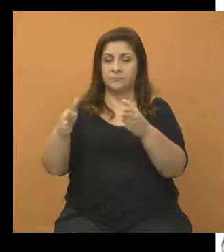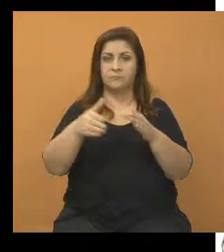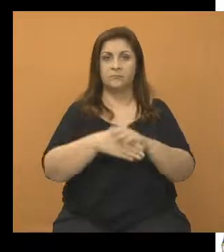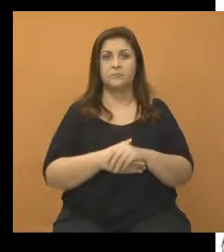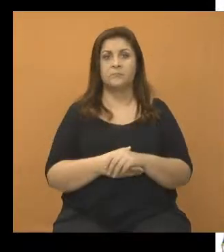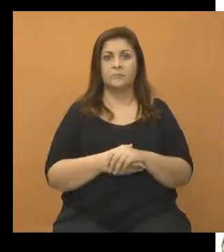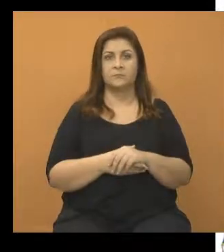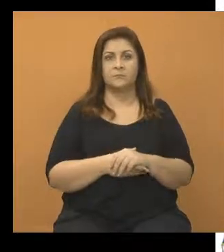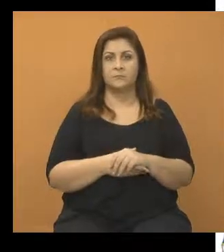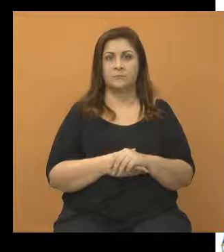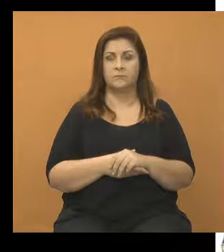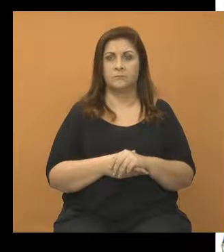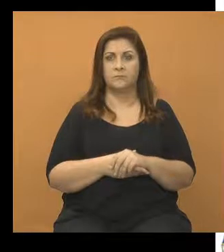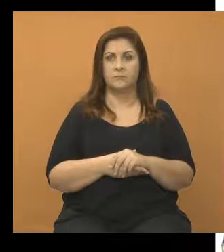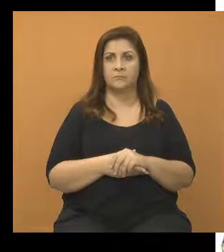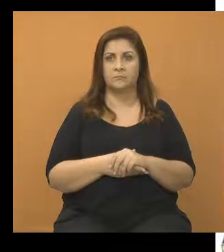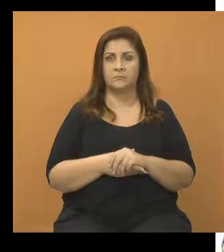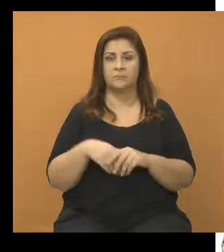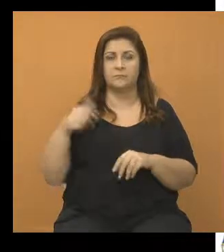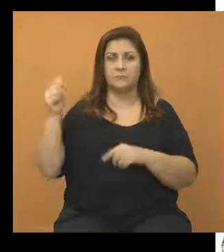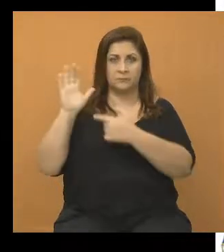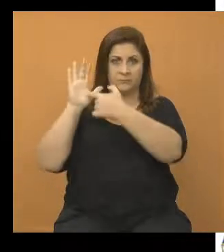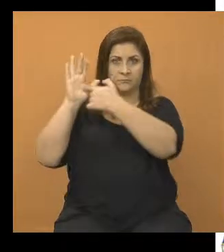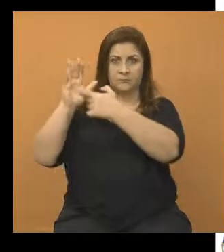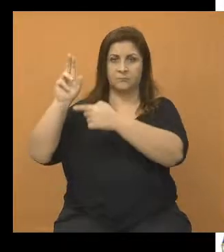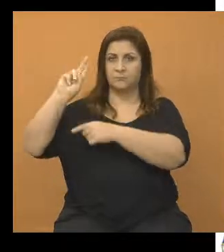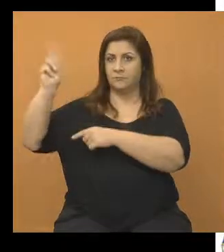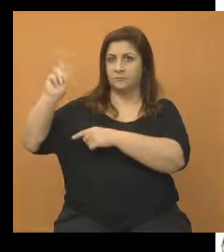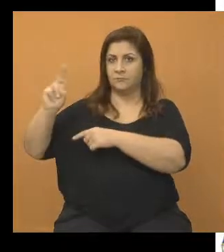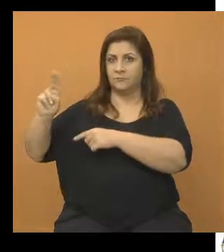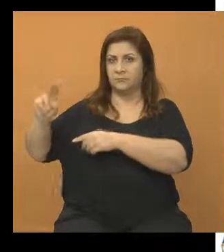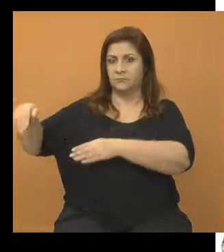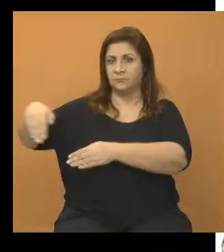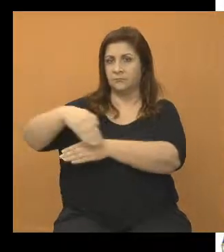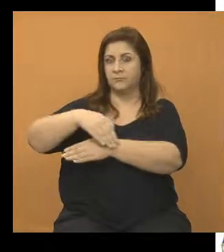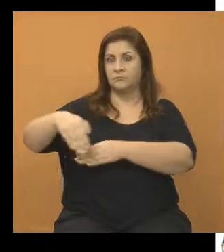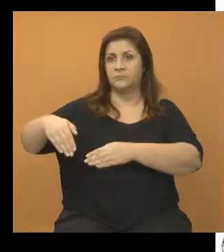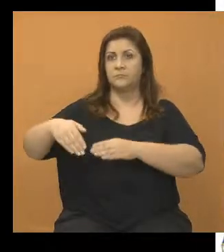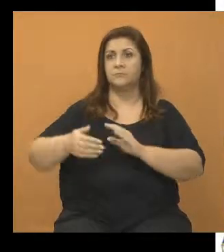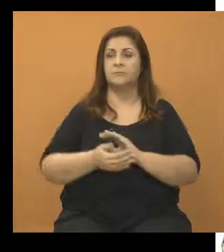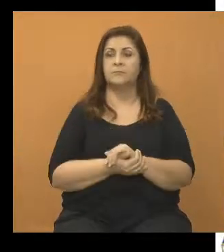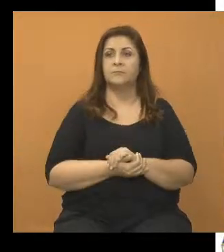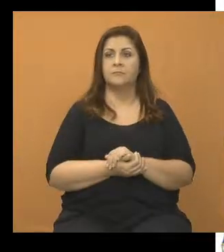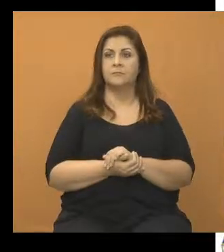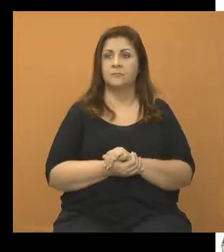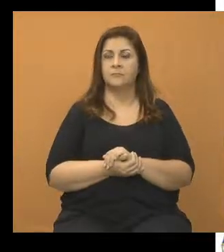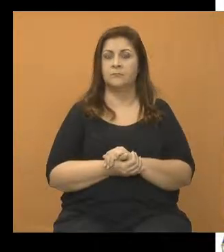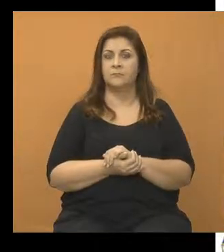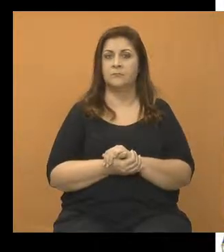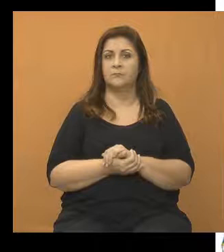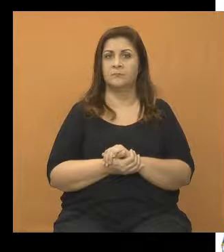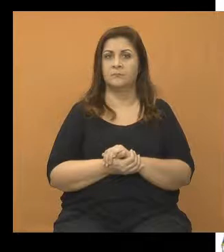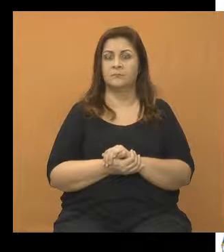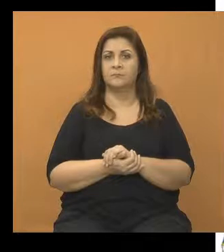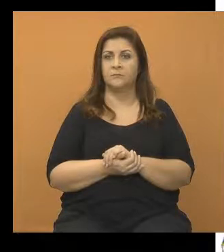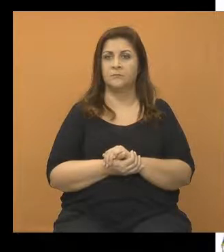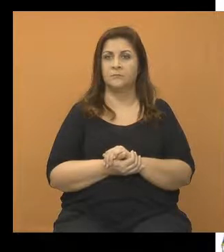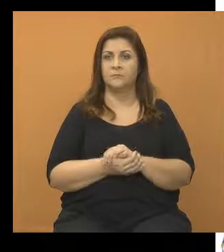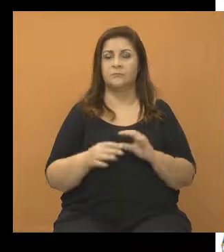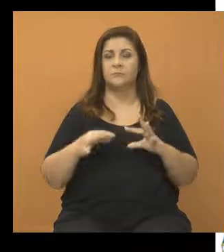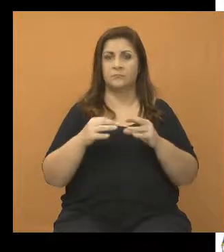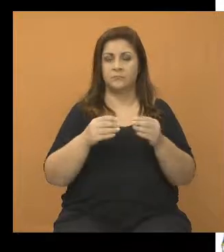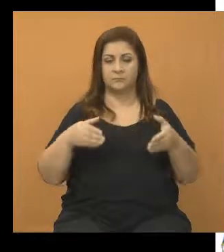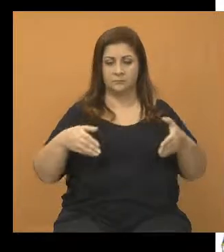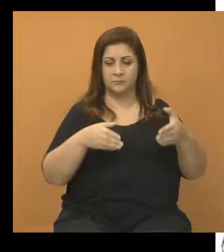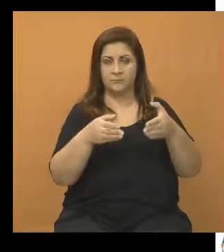via a Petrini é a ligação da Avilino ao Parque Meia Lua, eixo da Avilino, Parque da Cidade, a Major Acácio,